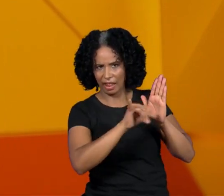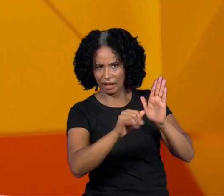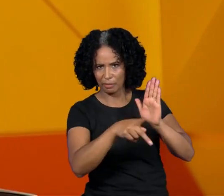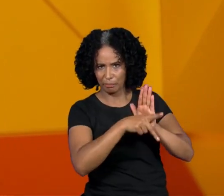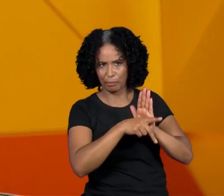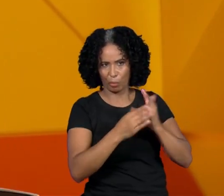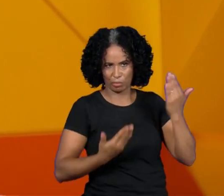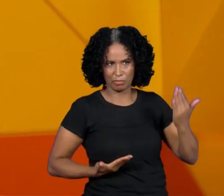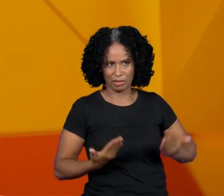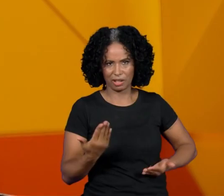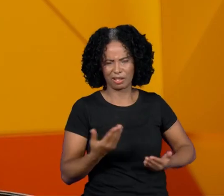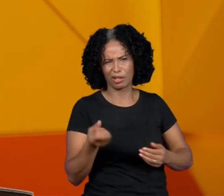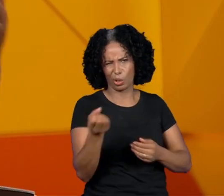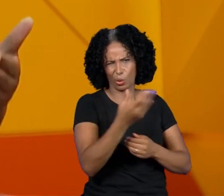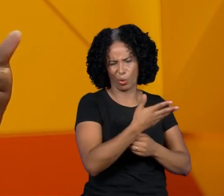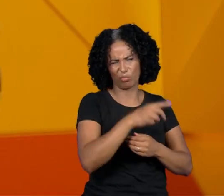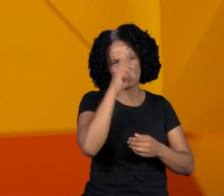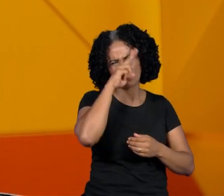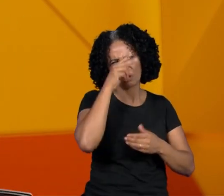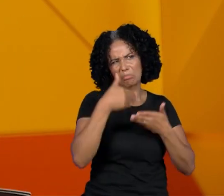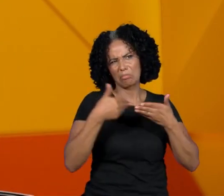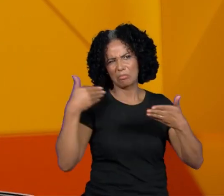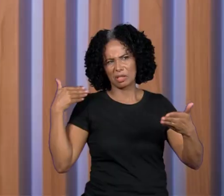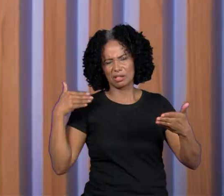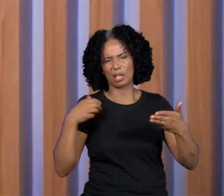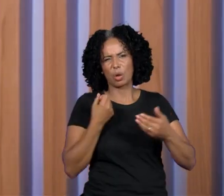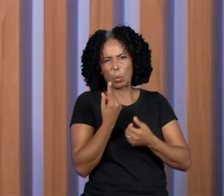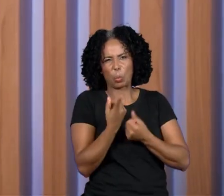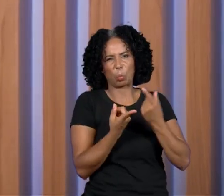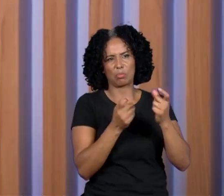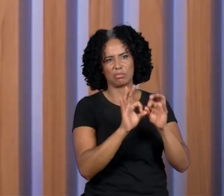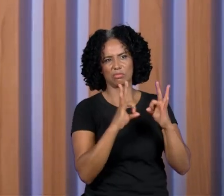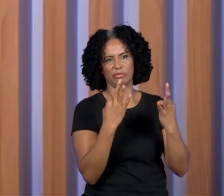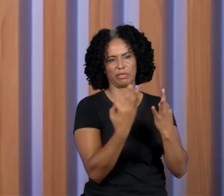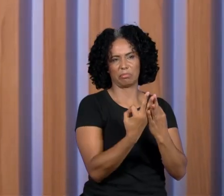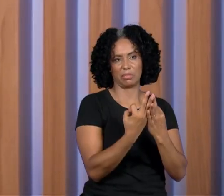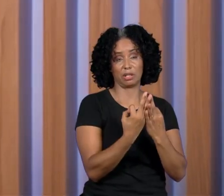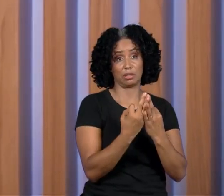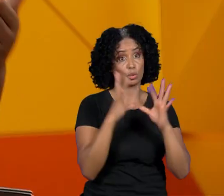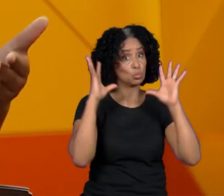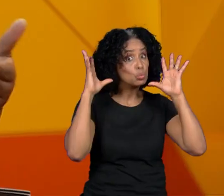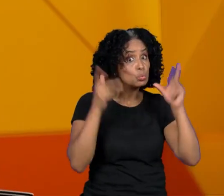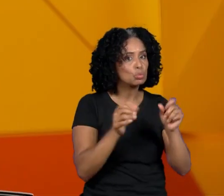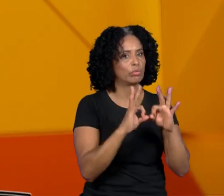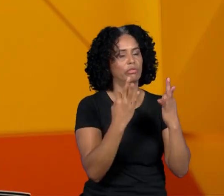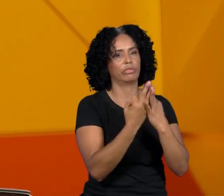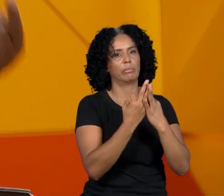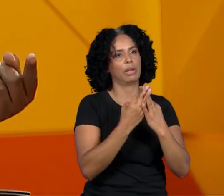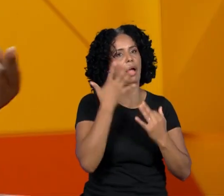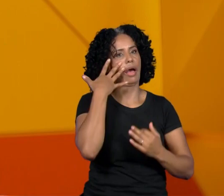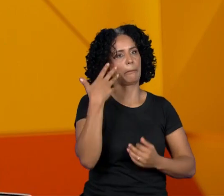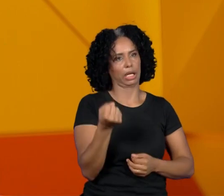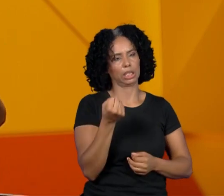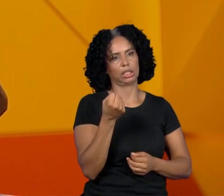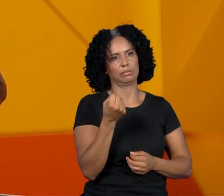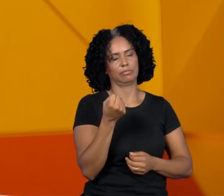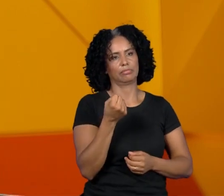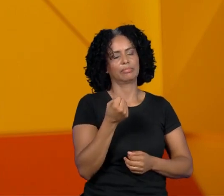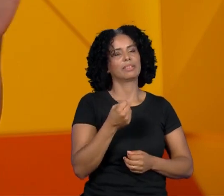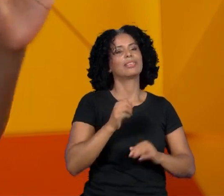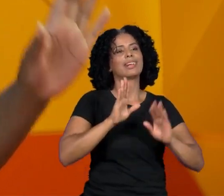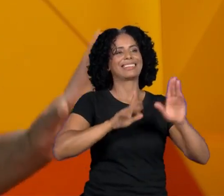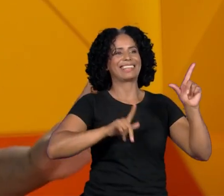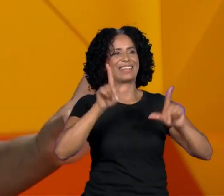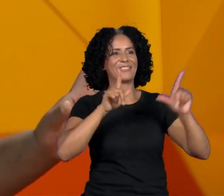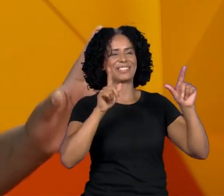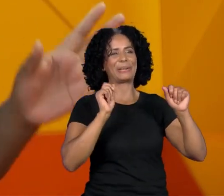me lembro, até hoje, de algumas famílias, praticamente todas brancas, que tiveram coragem de, sem vergonha alguma na televisão, dizer